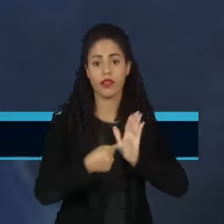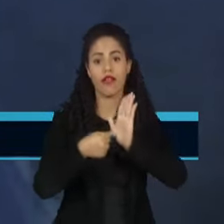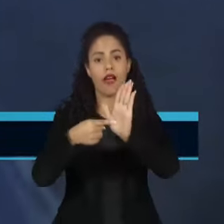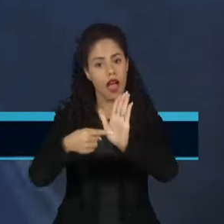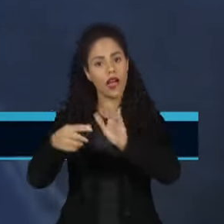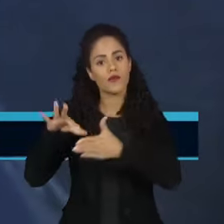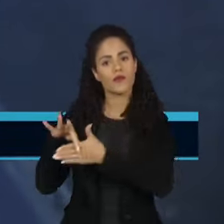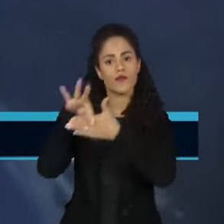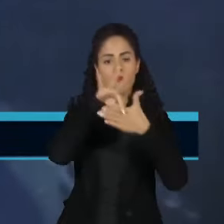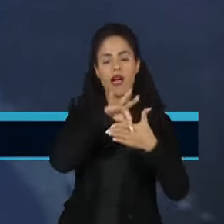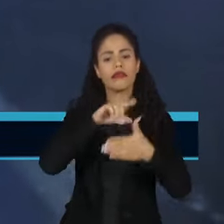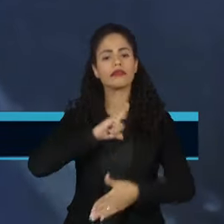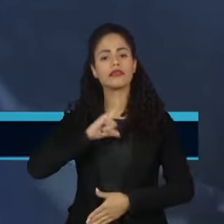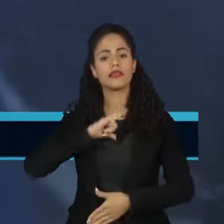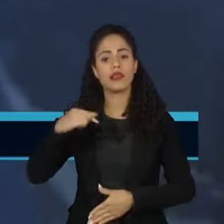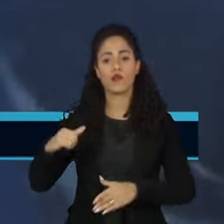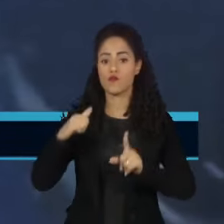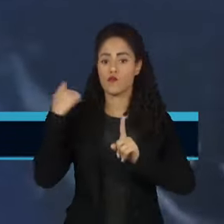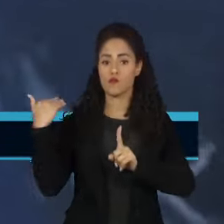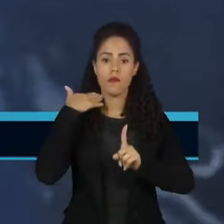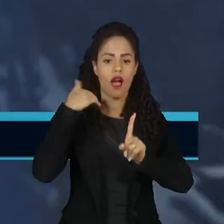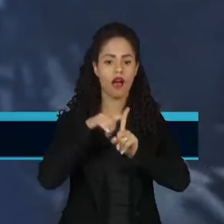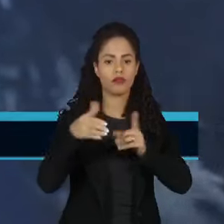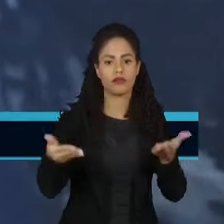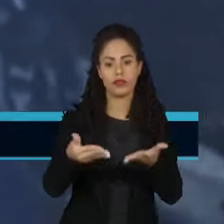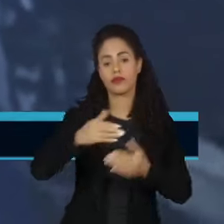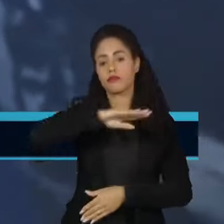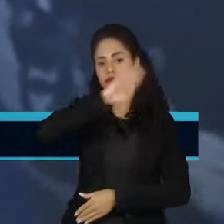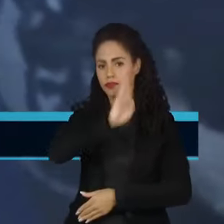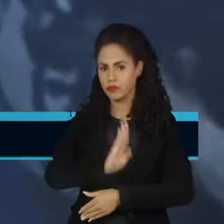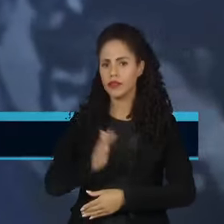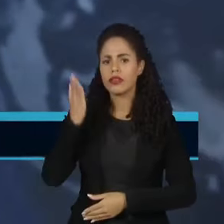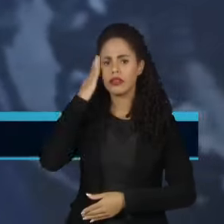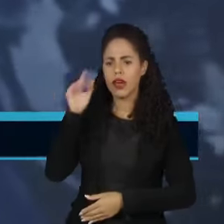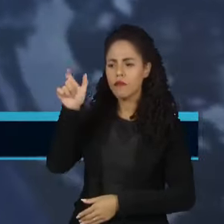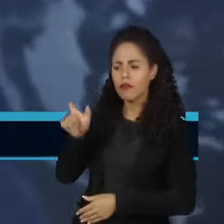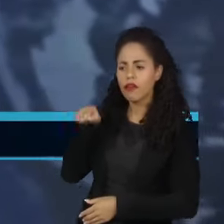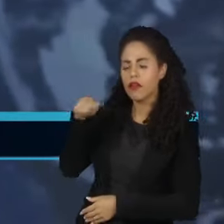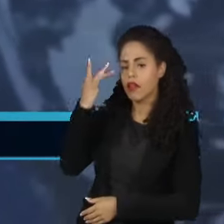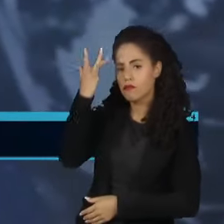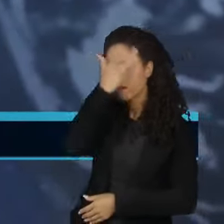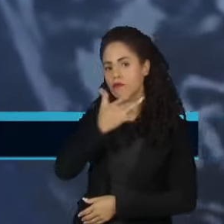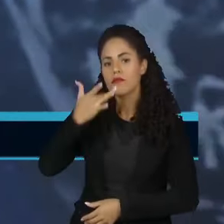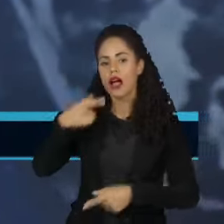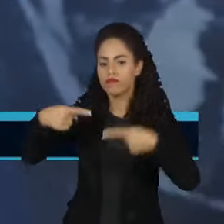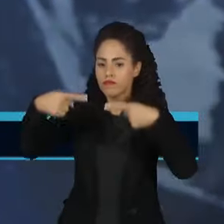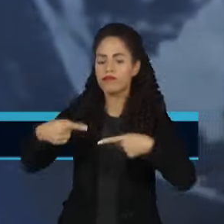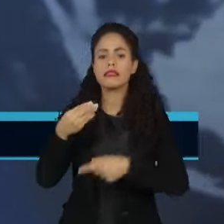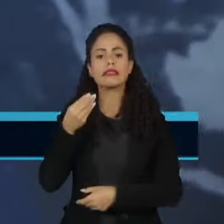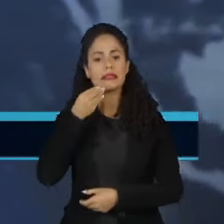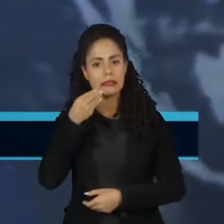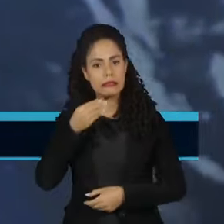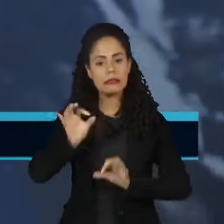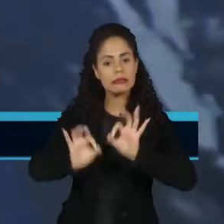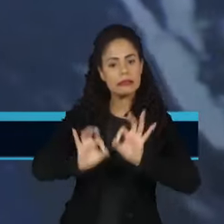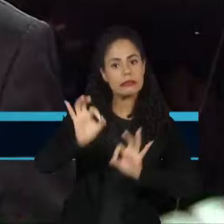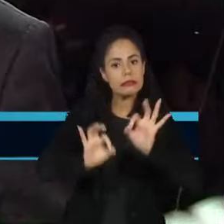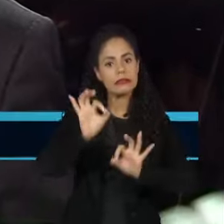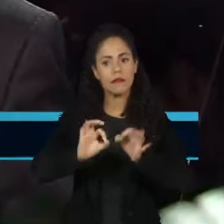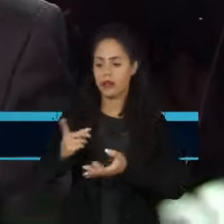Representantes dos maiores bancos do Brasil disseram estar convencidos de que Fernando Haddad está determinado em buscar o ajuste